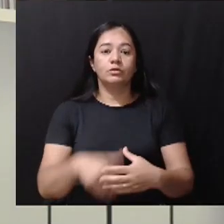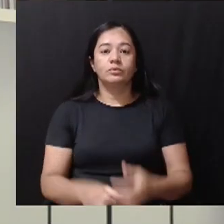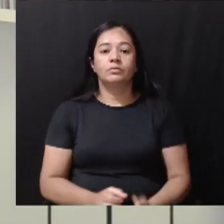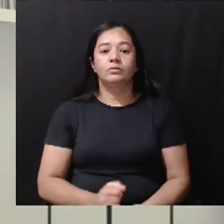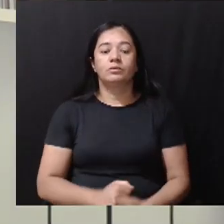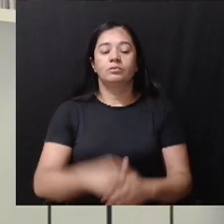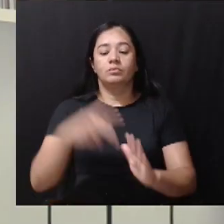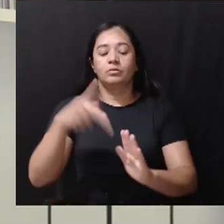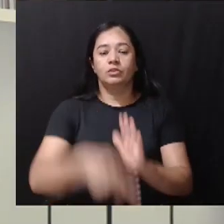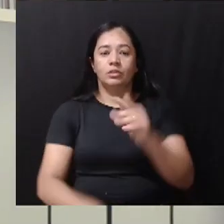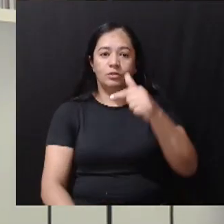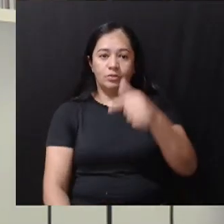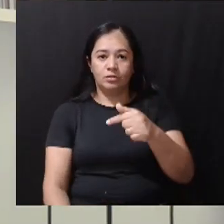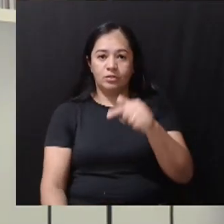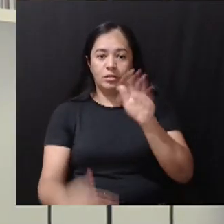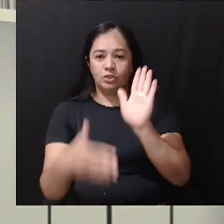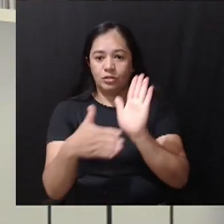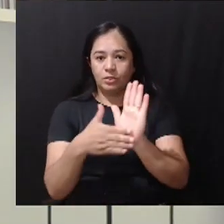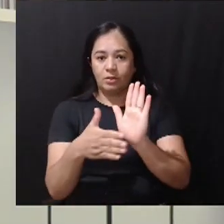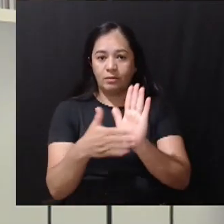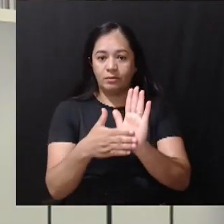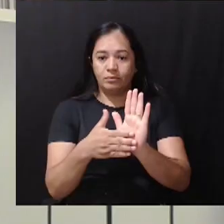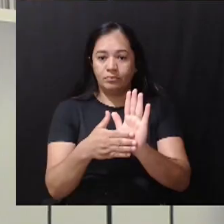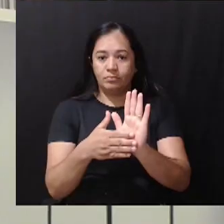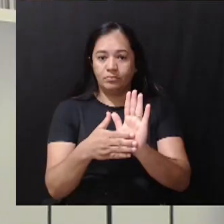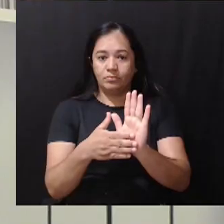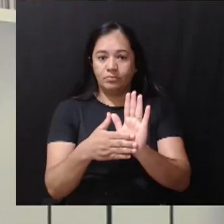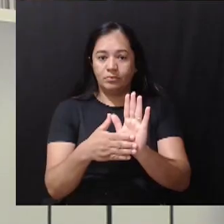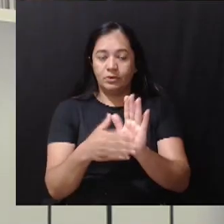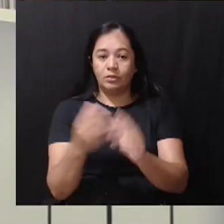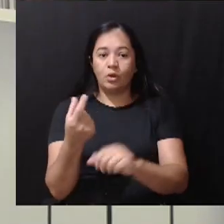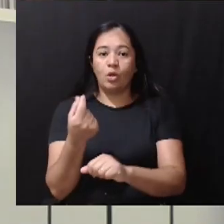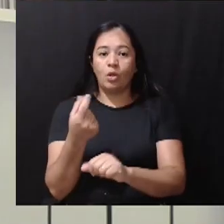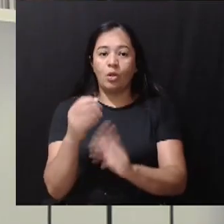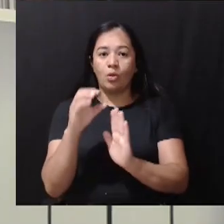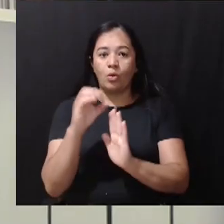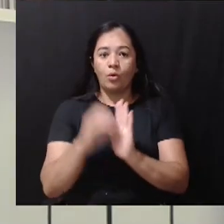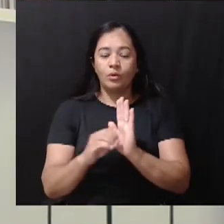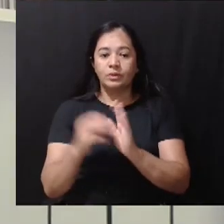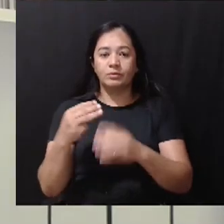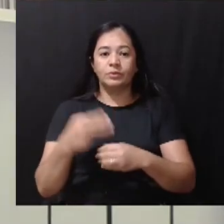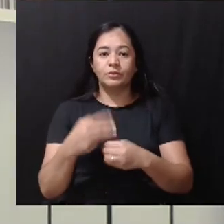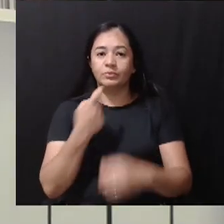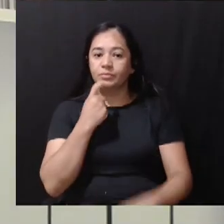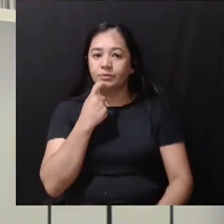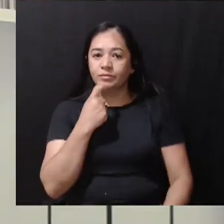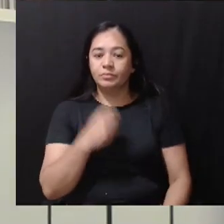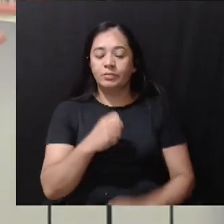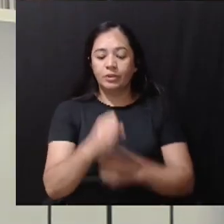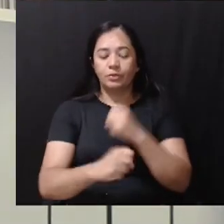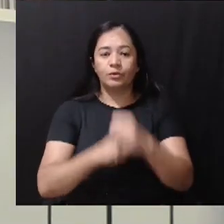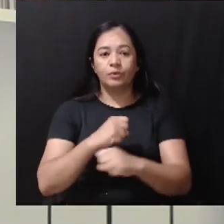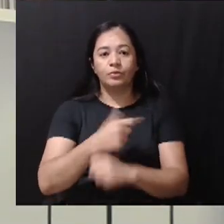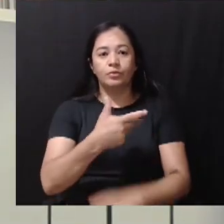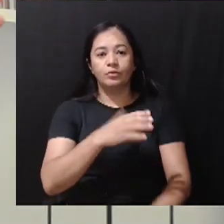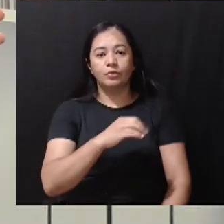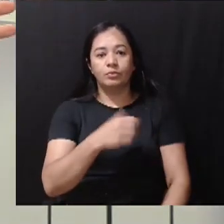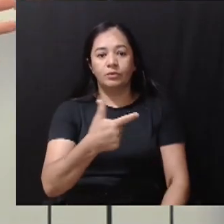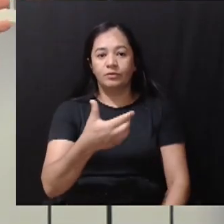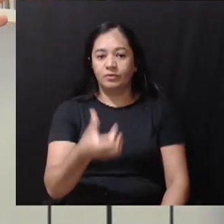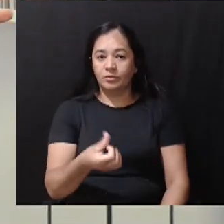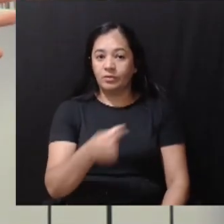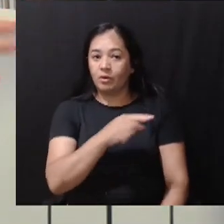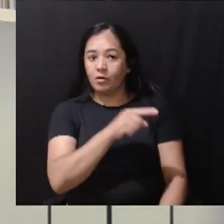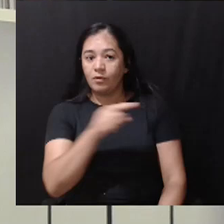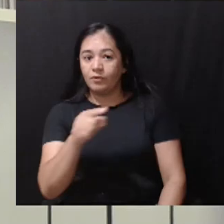que estão na pauta, entre eles o orçamento do município de Campinas para o ano de 2026. Para você ficar muito